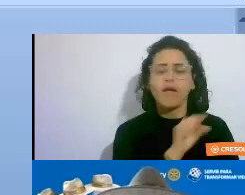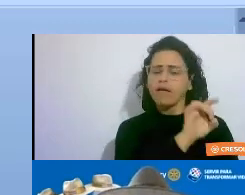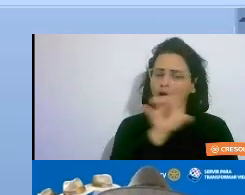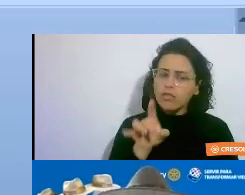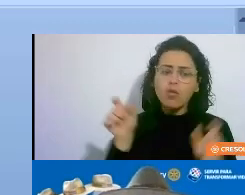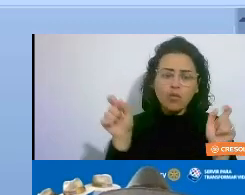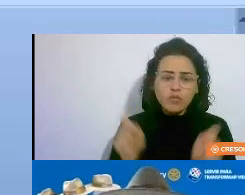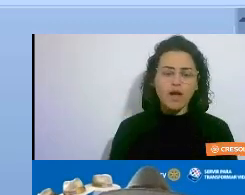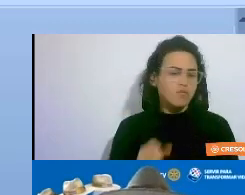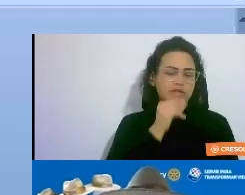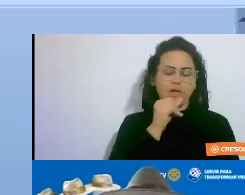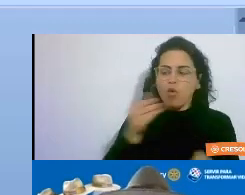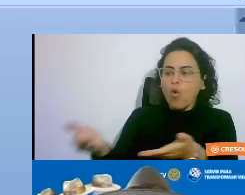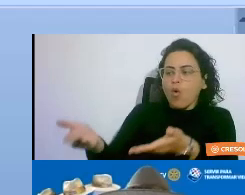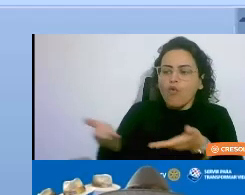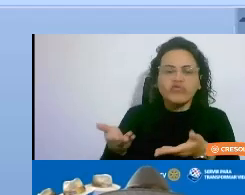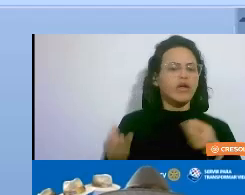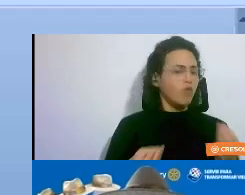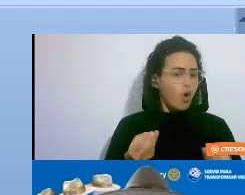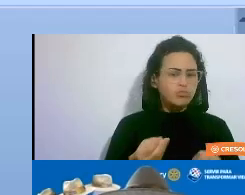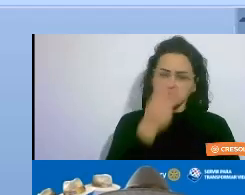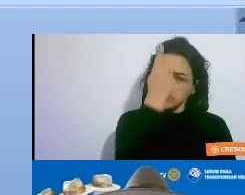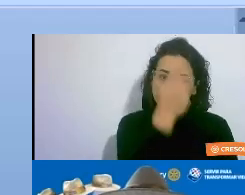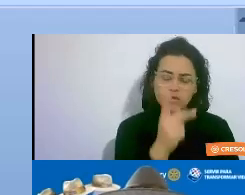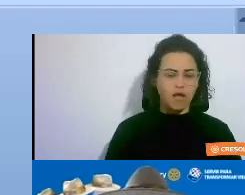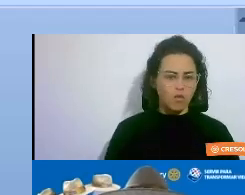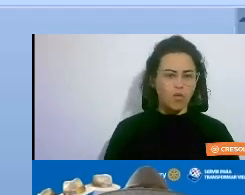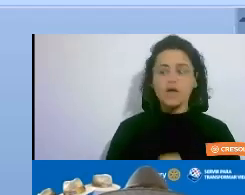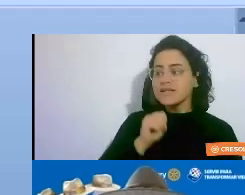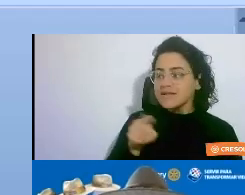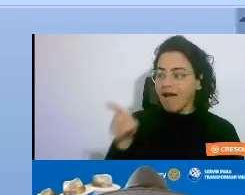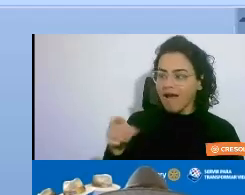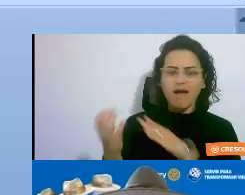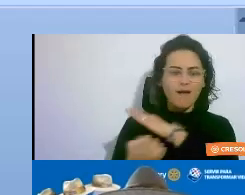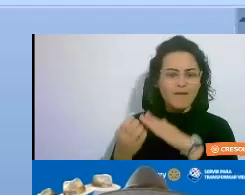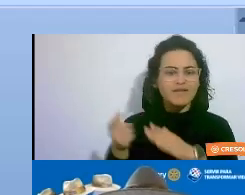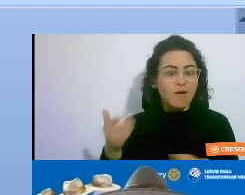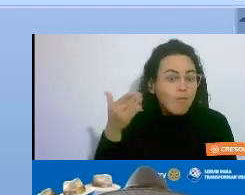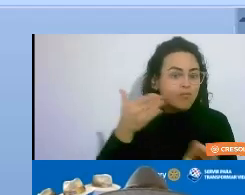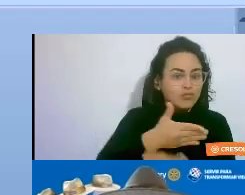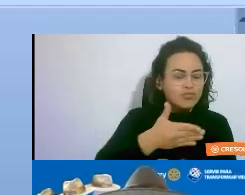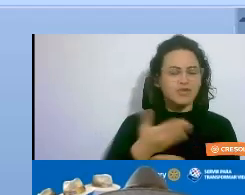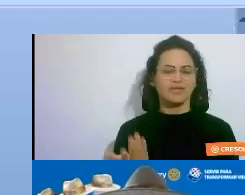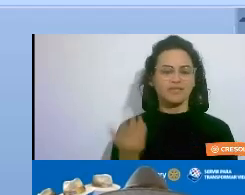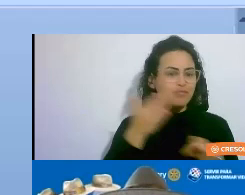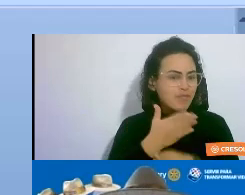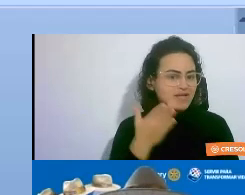um convite, para que a empresa se torne uma empresa cidadã, né? Mas